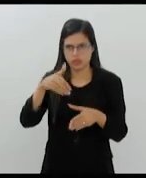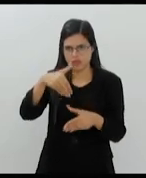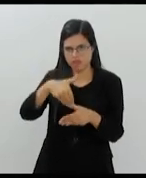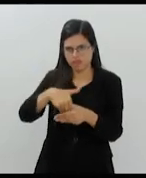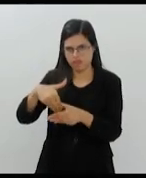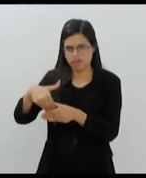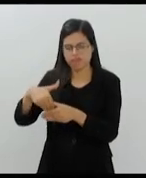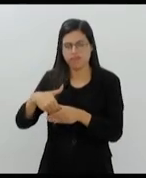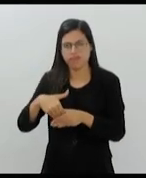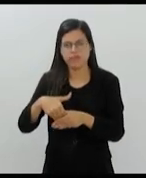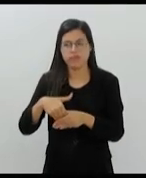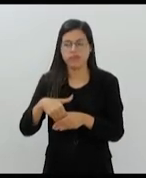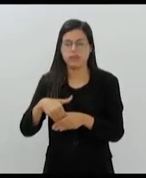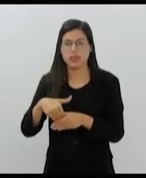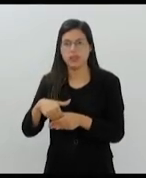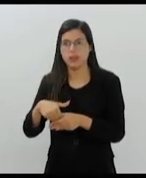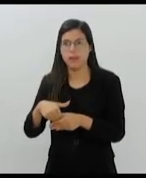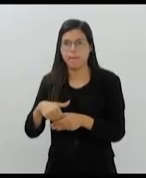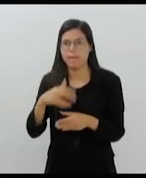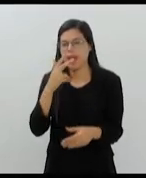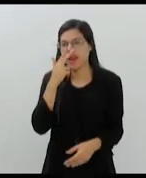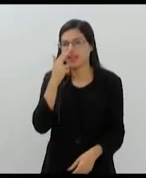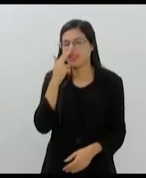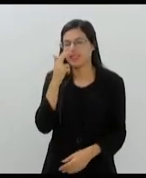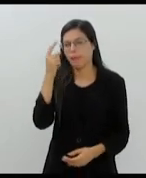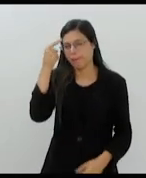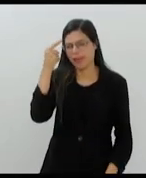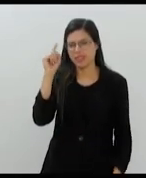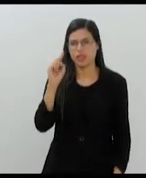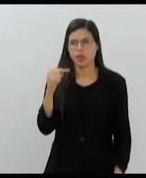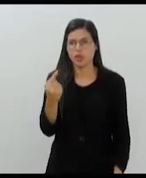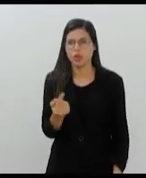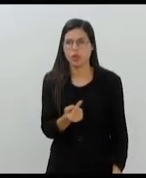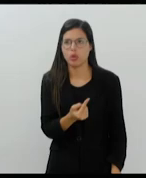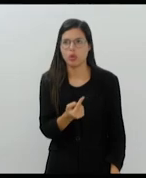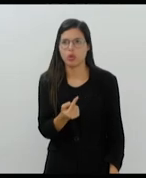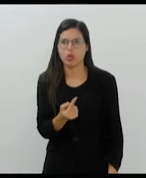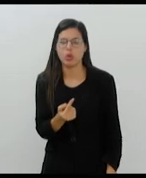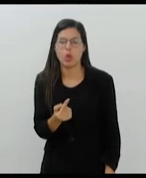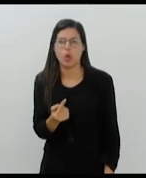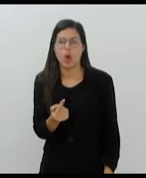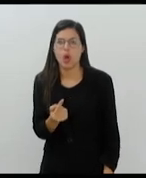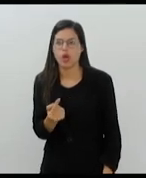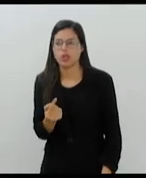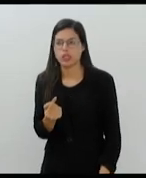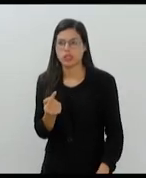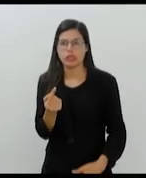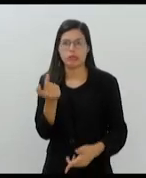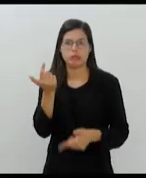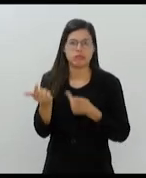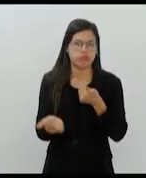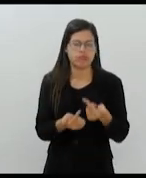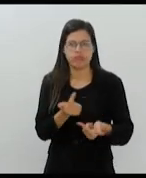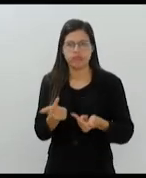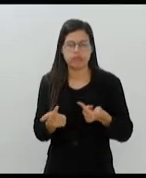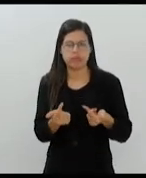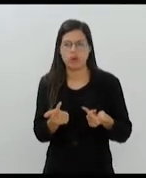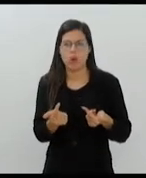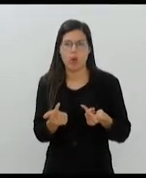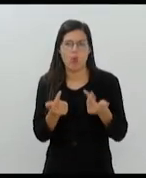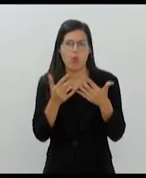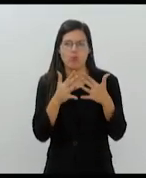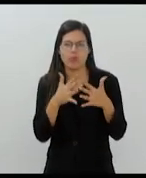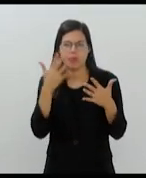eleições para achar que nós estamos fora de órbita e não estamos